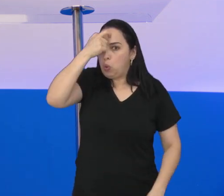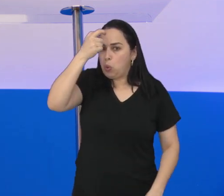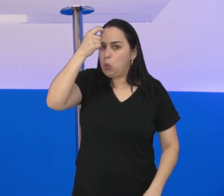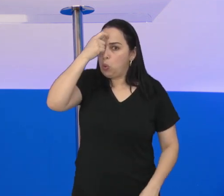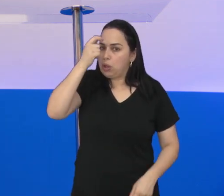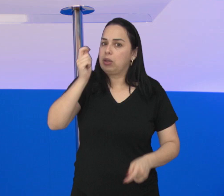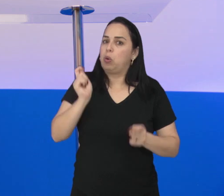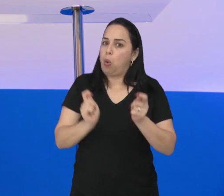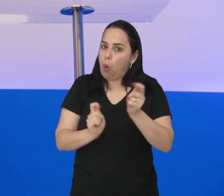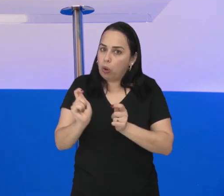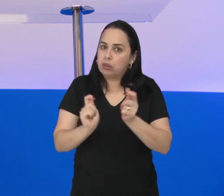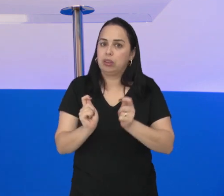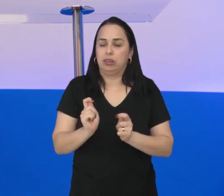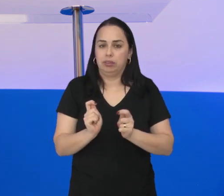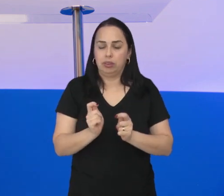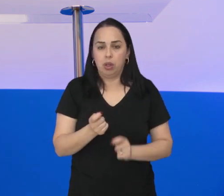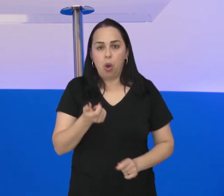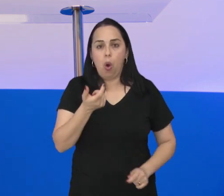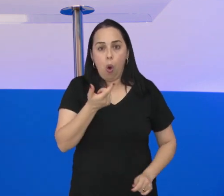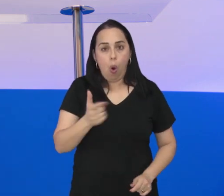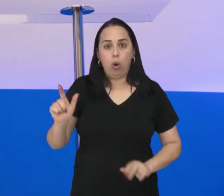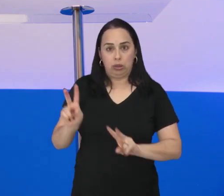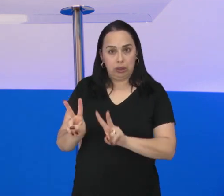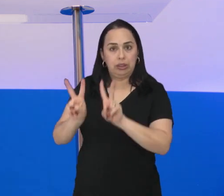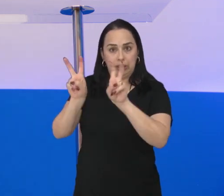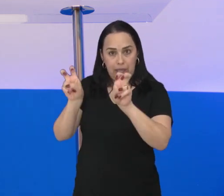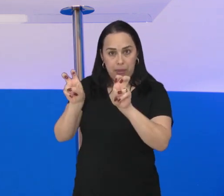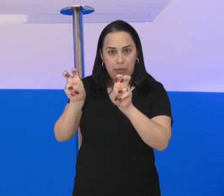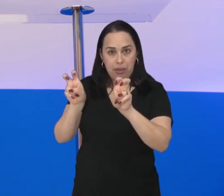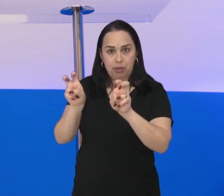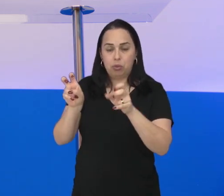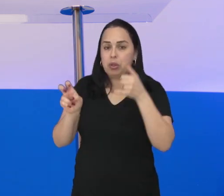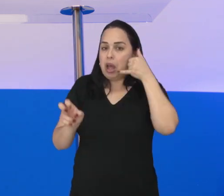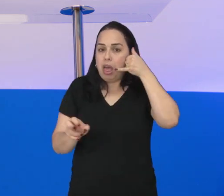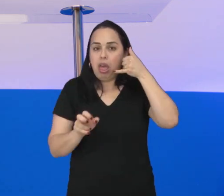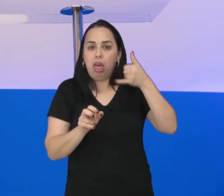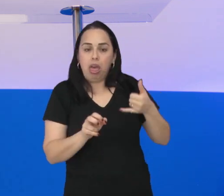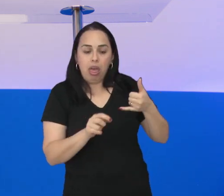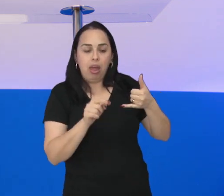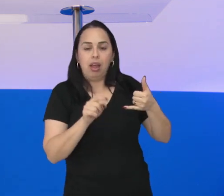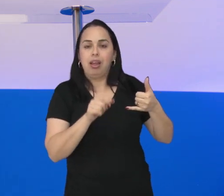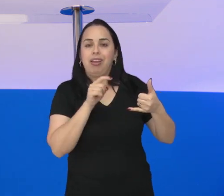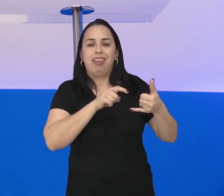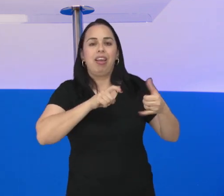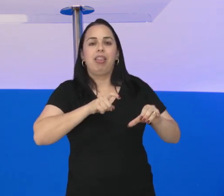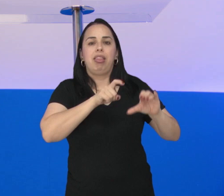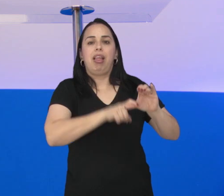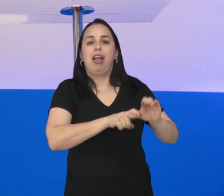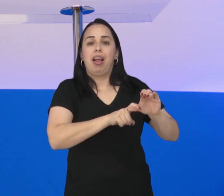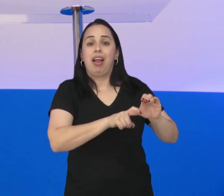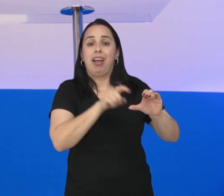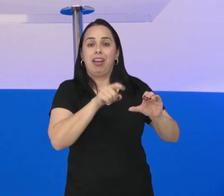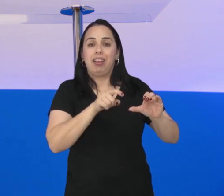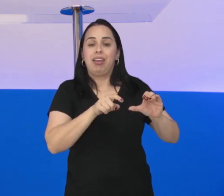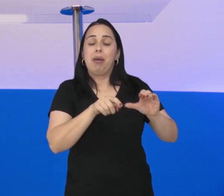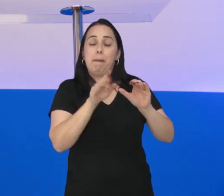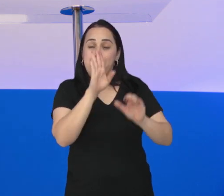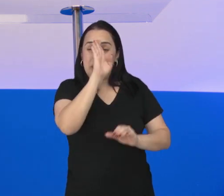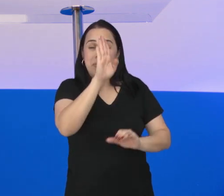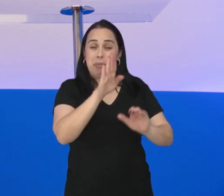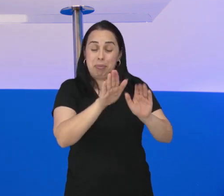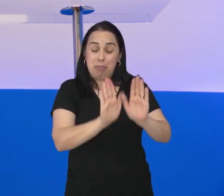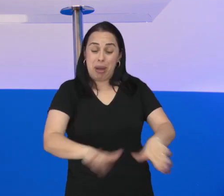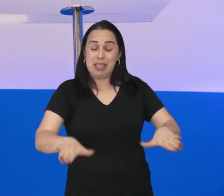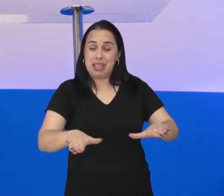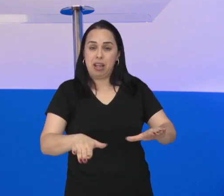para dosar o tempo de uso, né? E outro assunto que também gera debates é o uso de celulares e a dependência deles nas